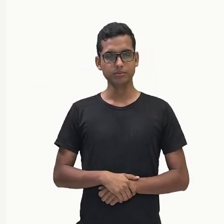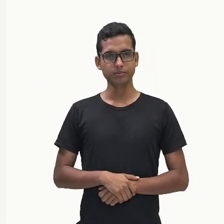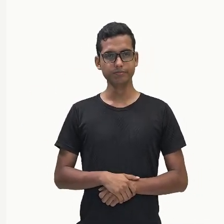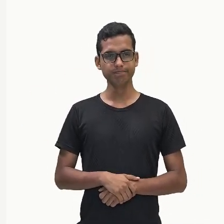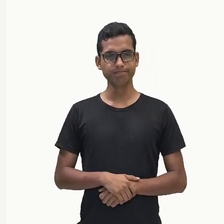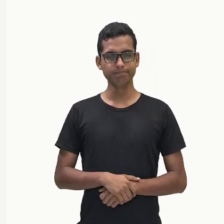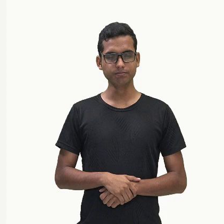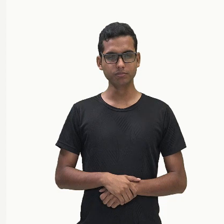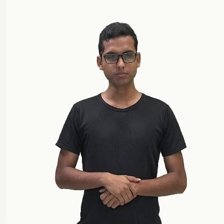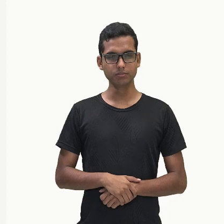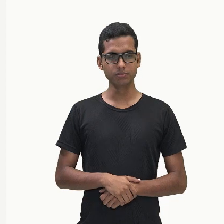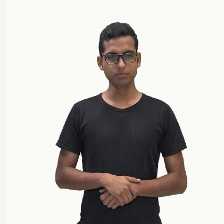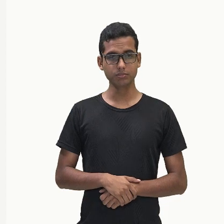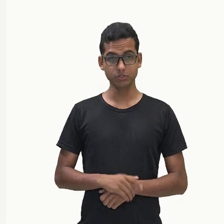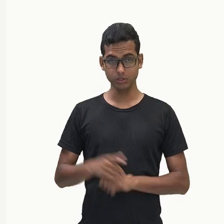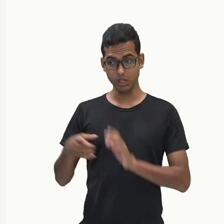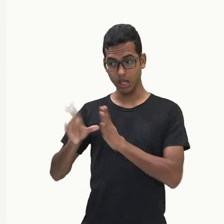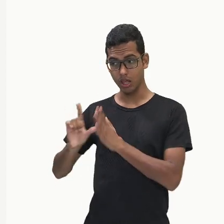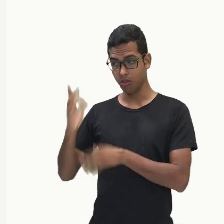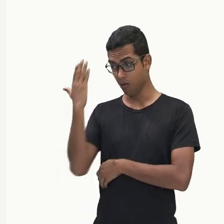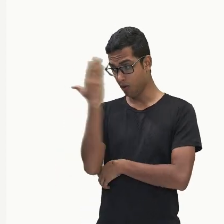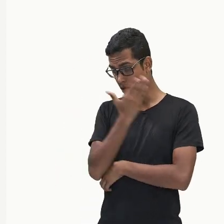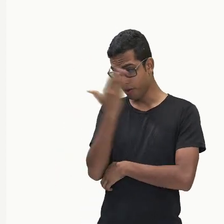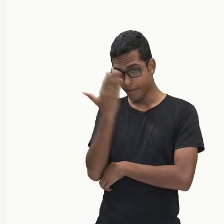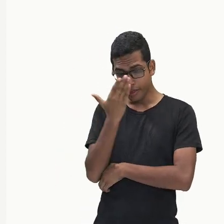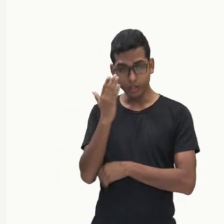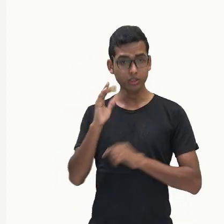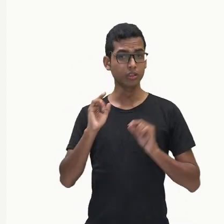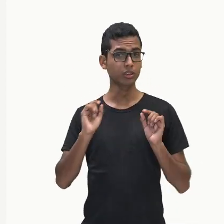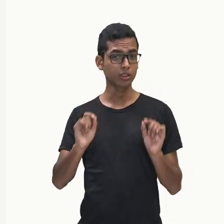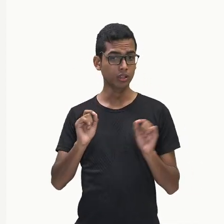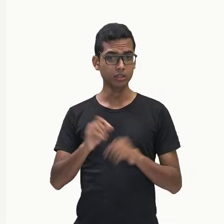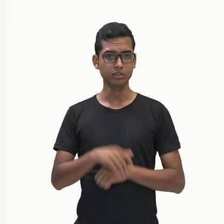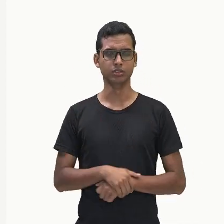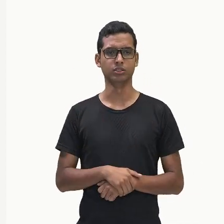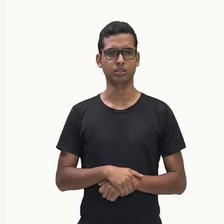tenha visto ainda essa solução